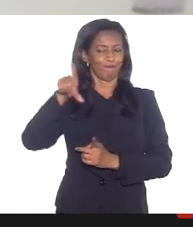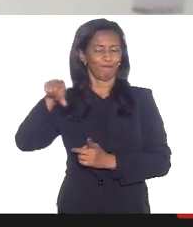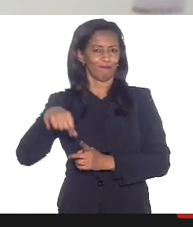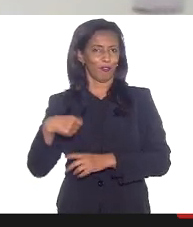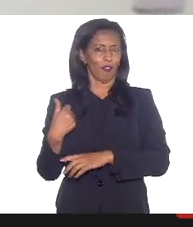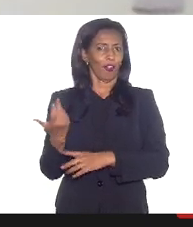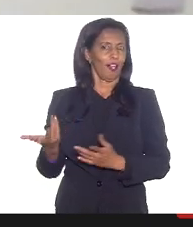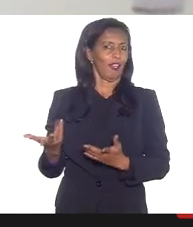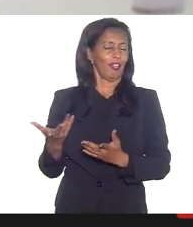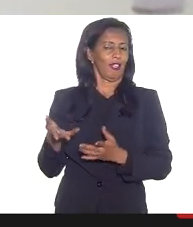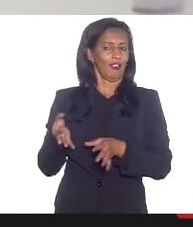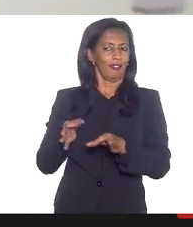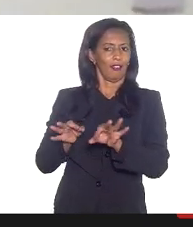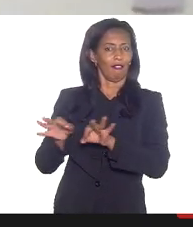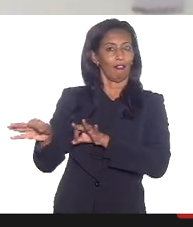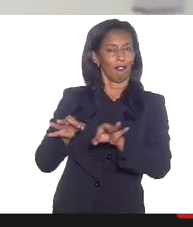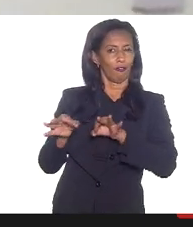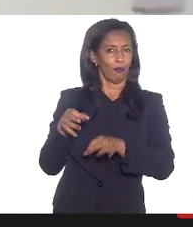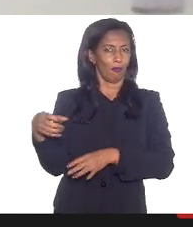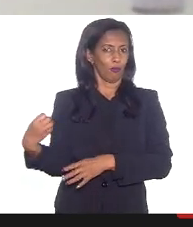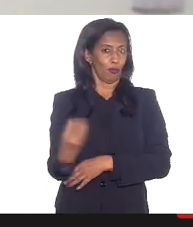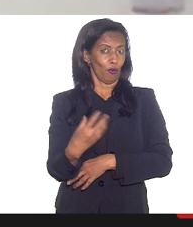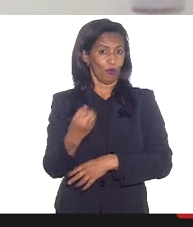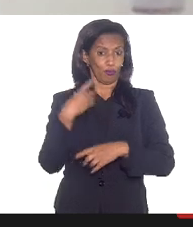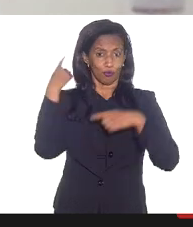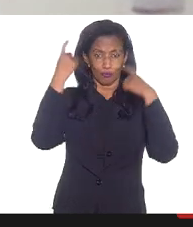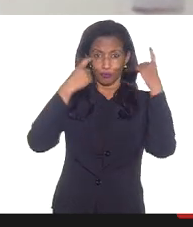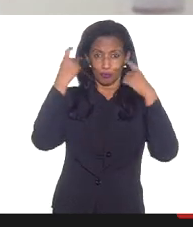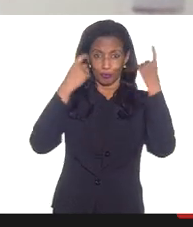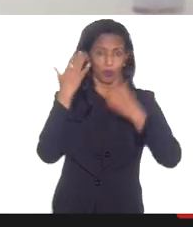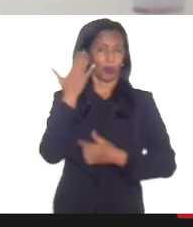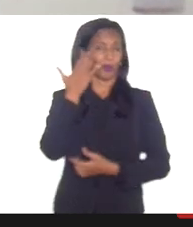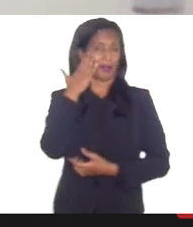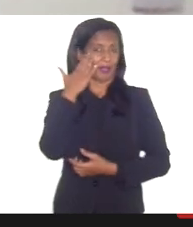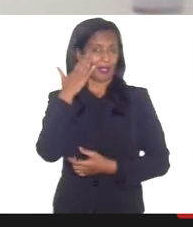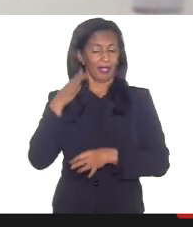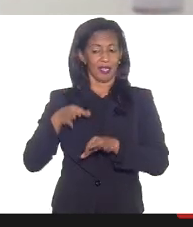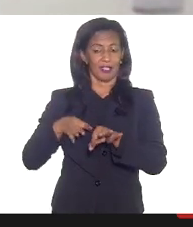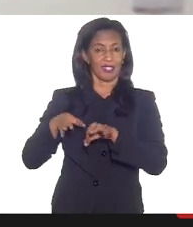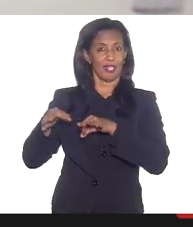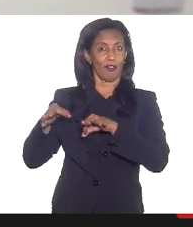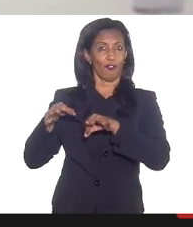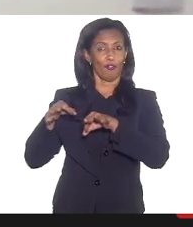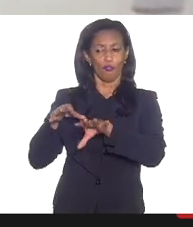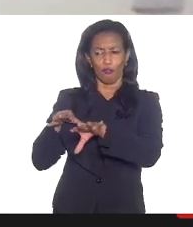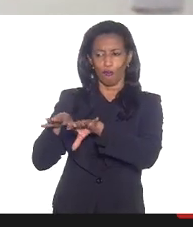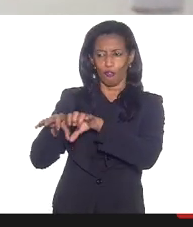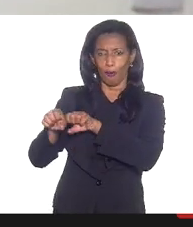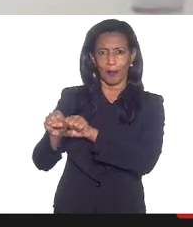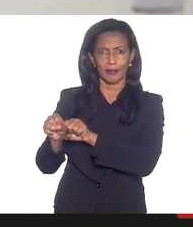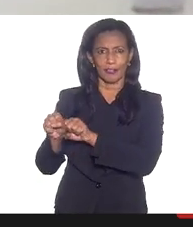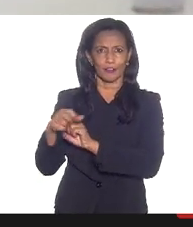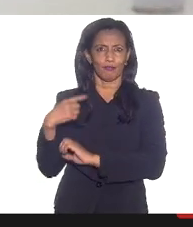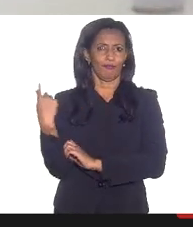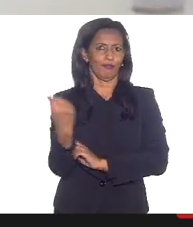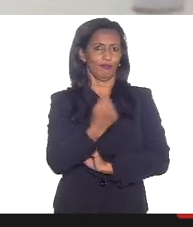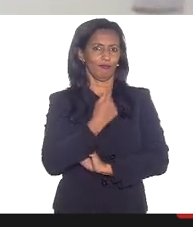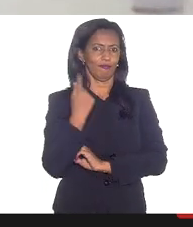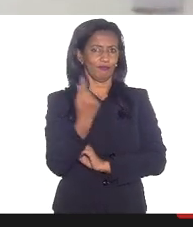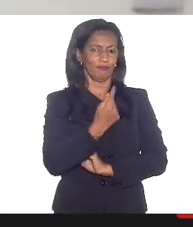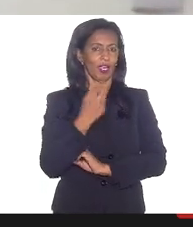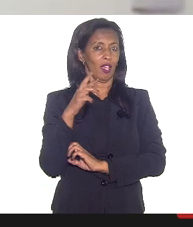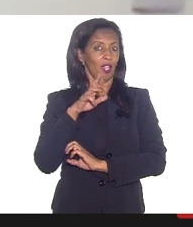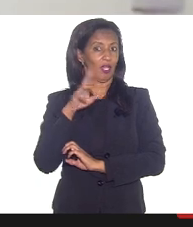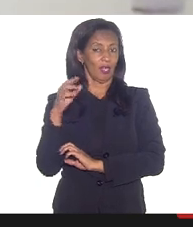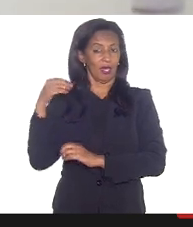formativos. Esse novo formato nos preocupa por entender que essa formação geral ela é coerente com o que está